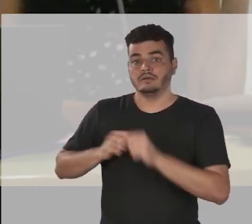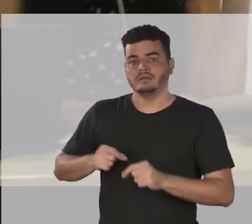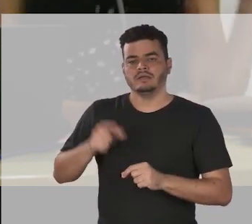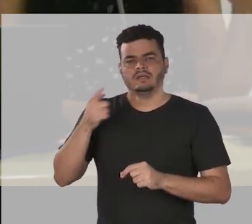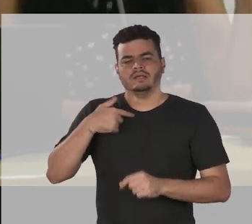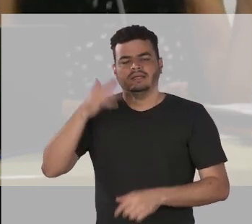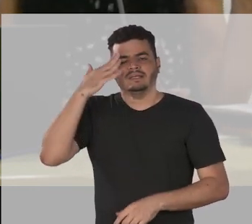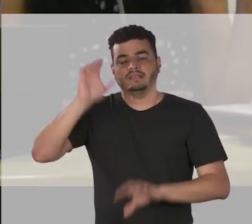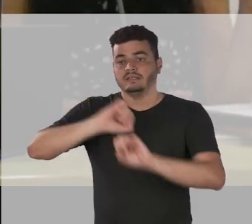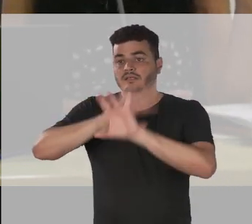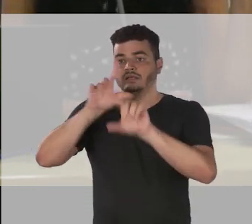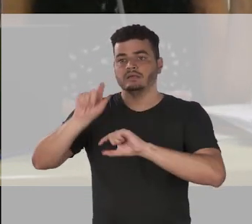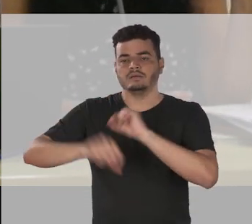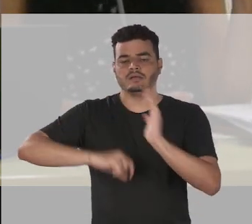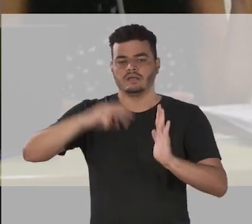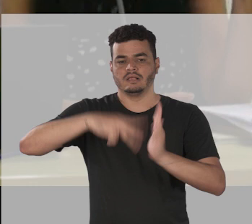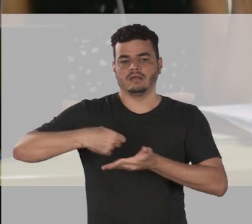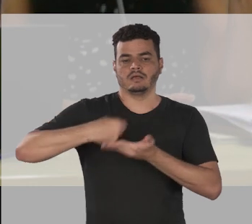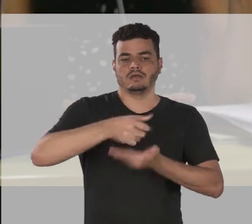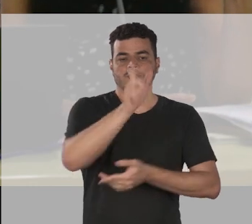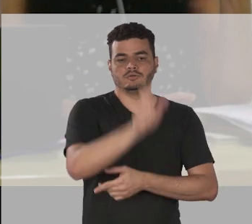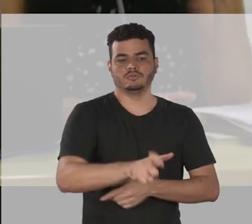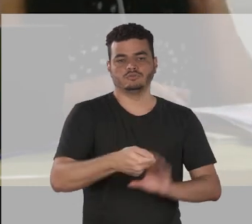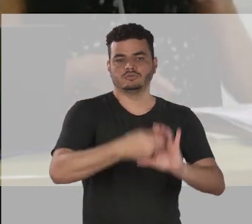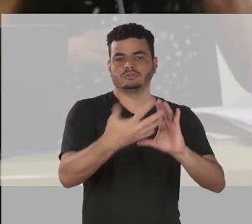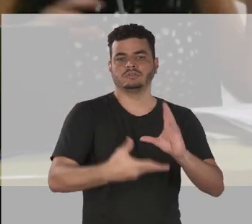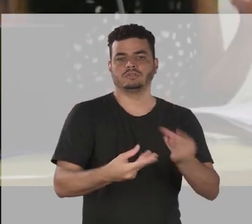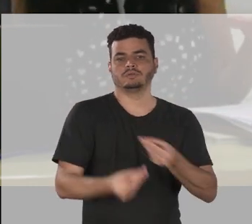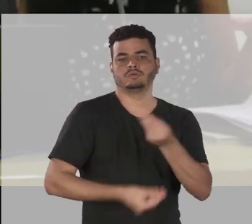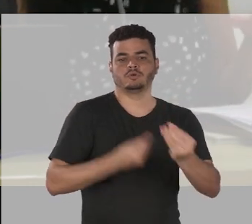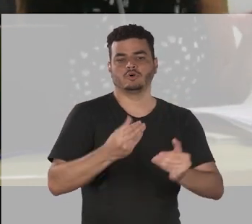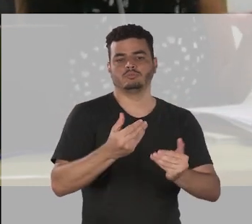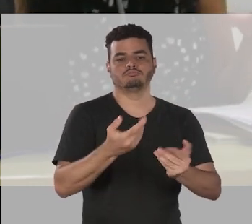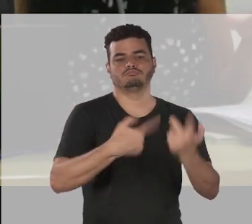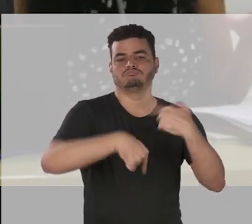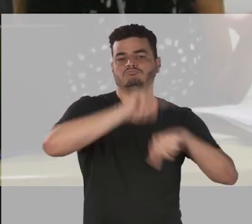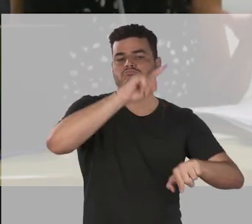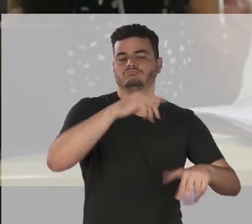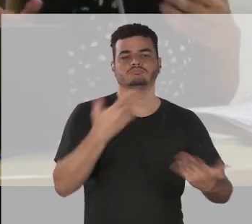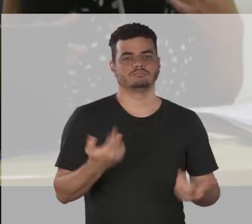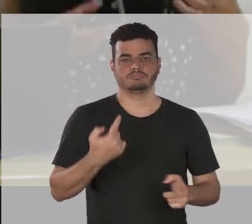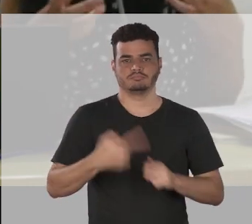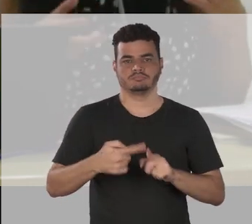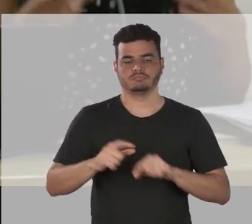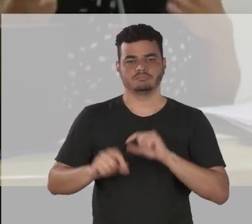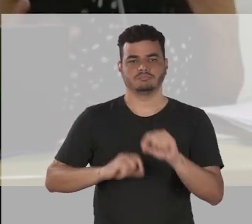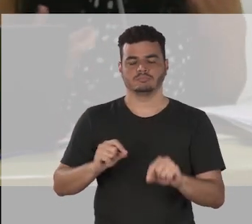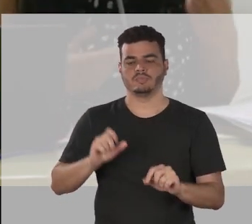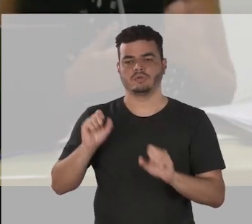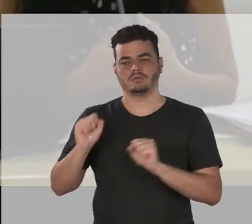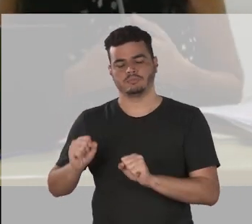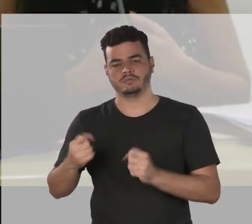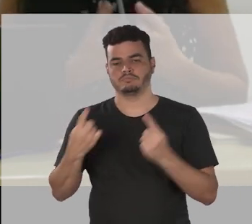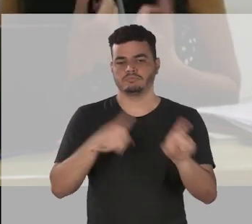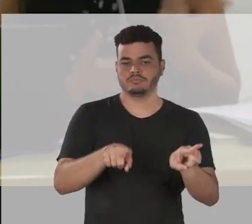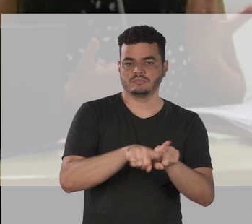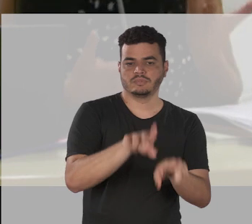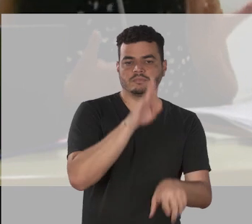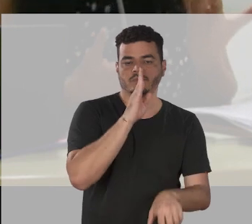professor tem que prestar atenção no que a leitura gera, porque o livro pode gerar, vocês sabem, um